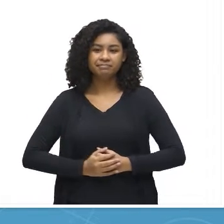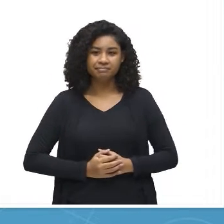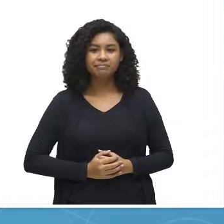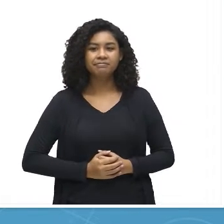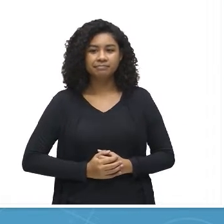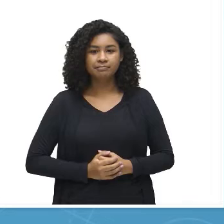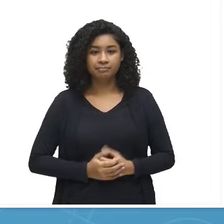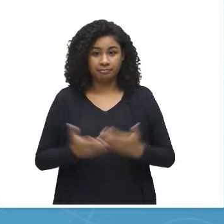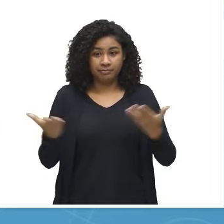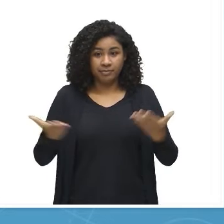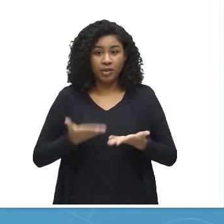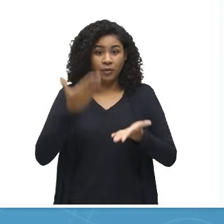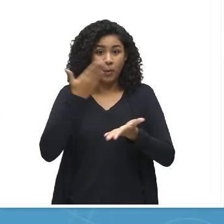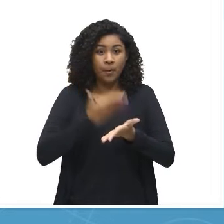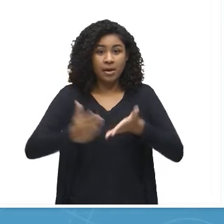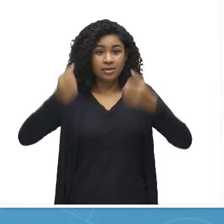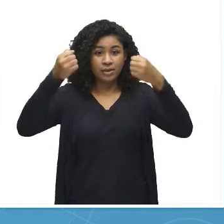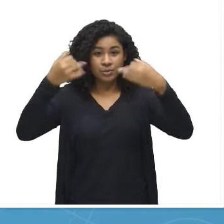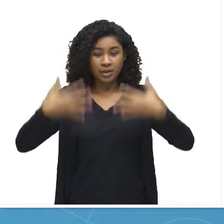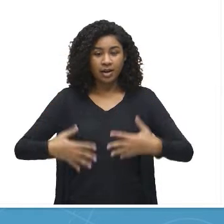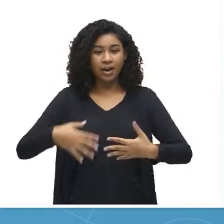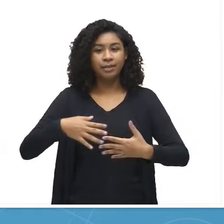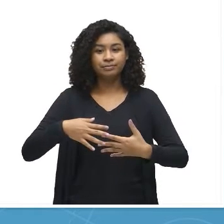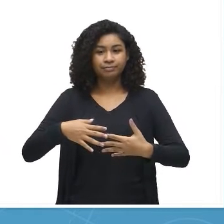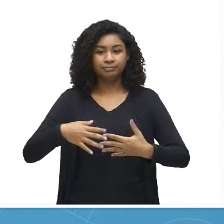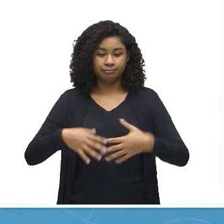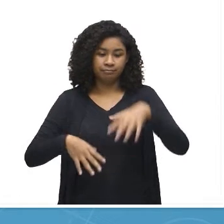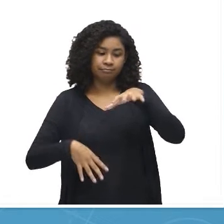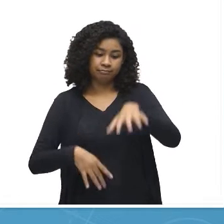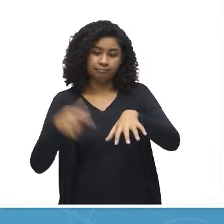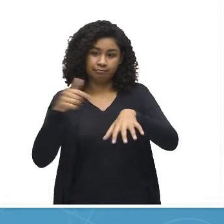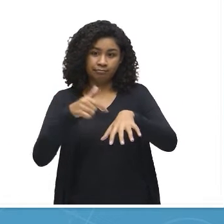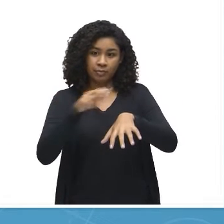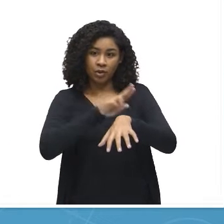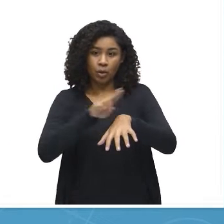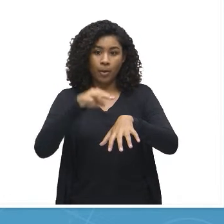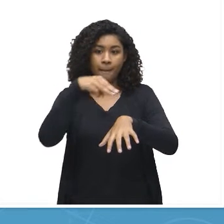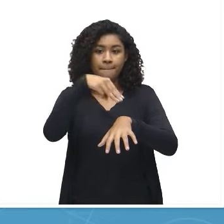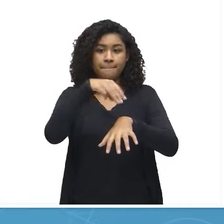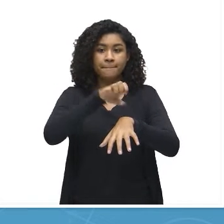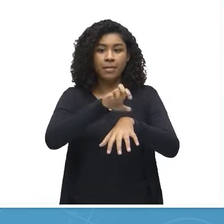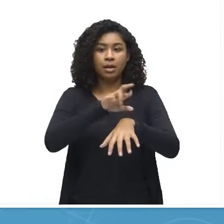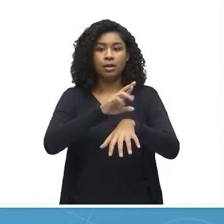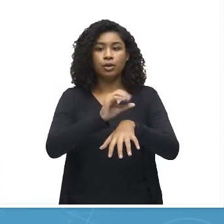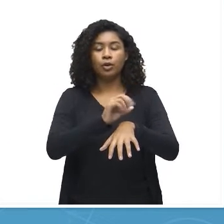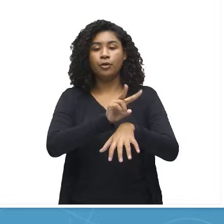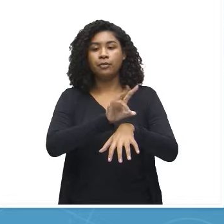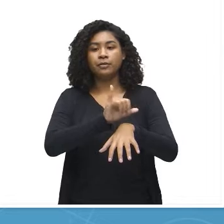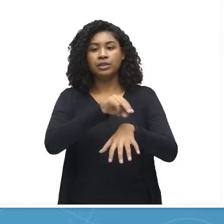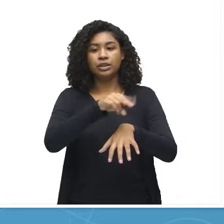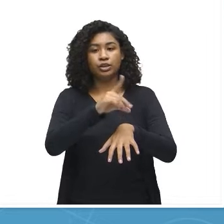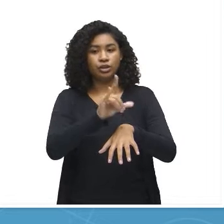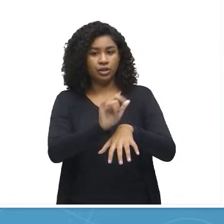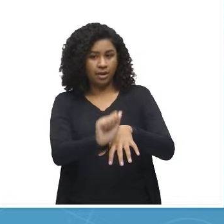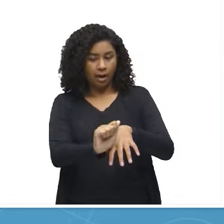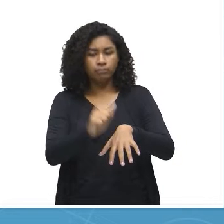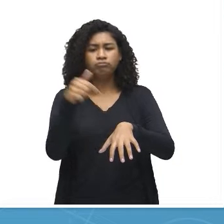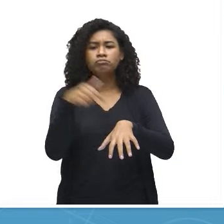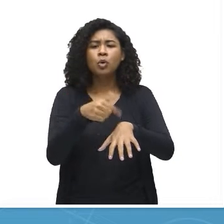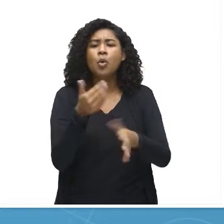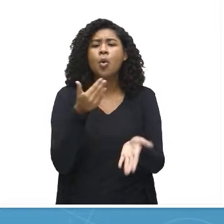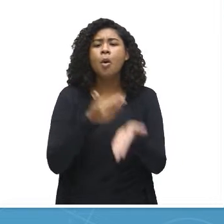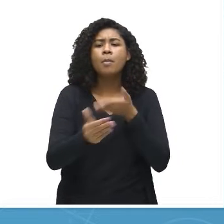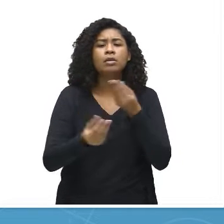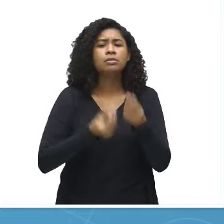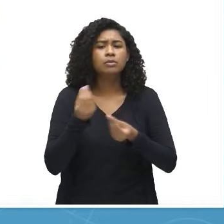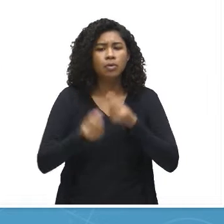do início da dinastia Merovingia. Como é que começa essa dinastia? Primeiro a gente vai ver